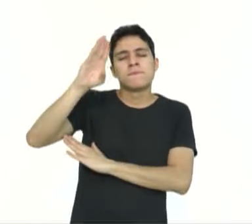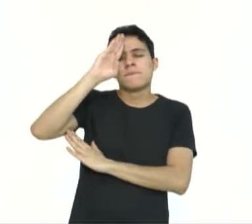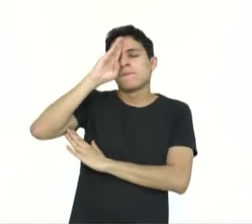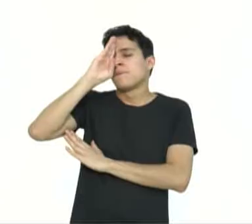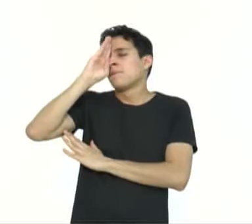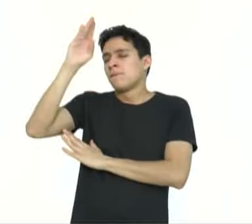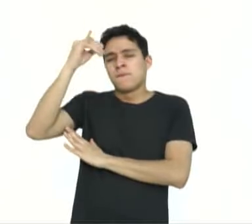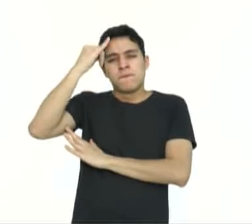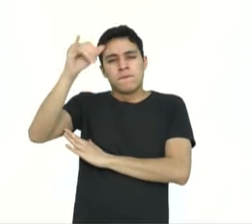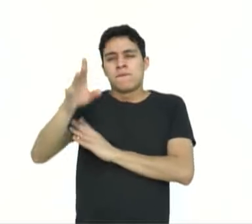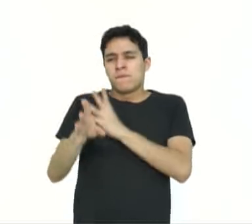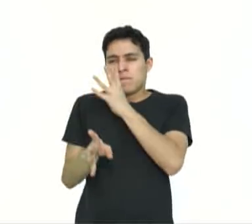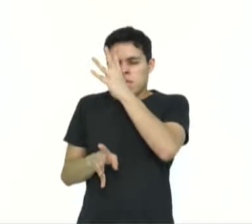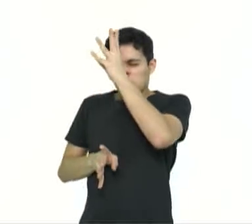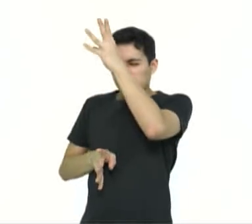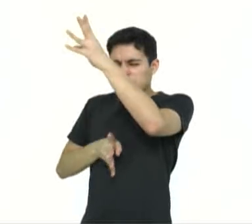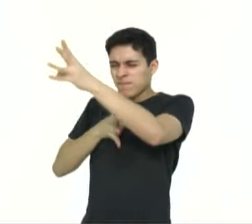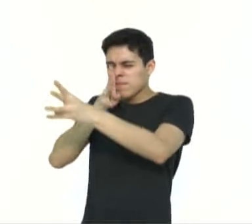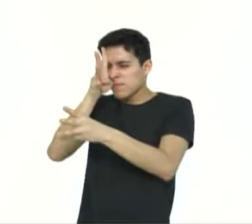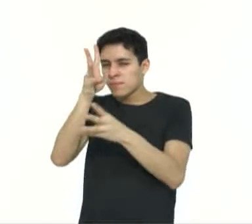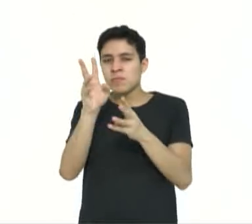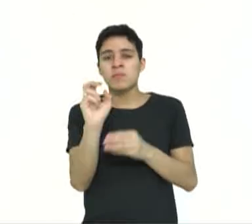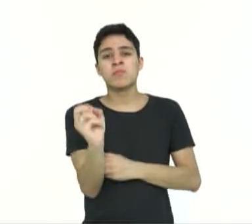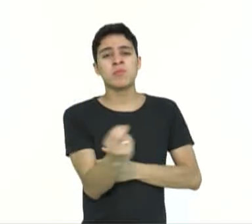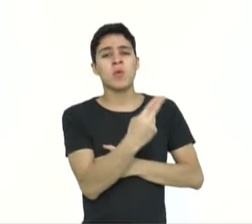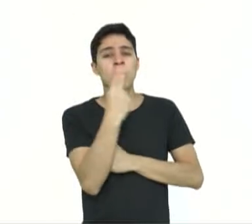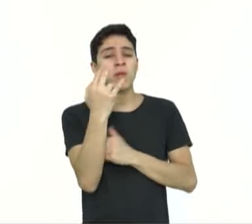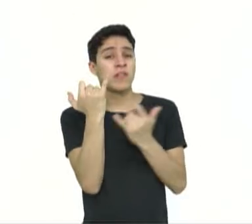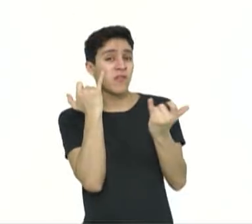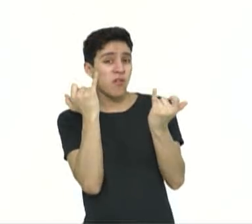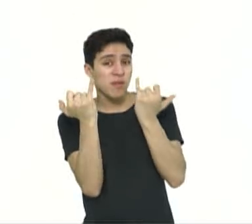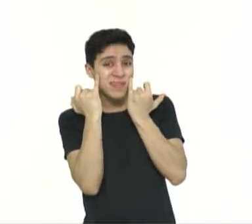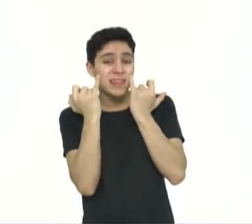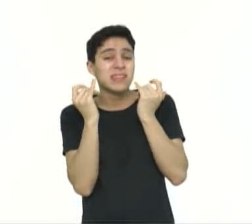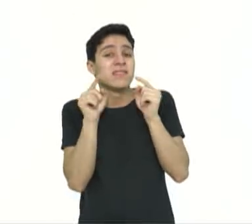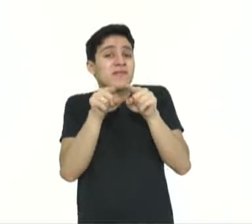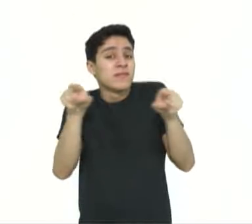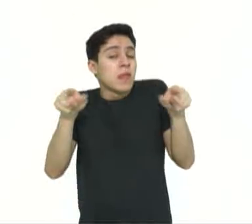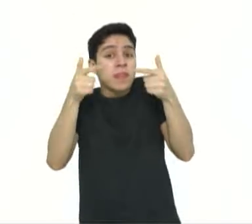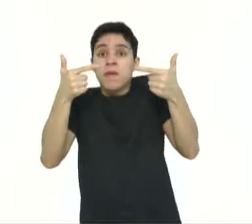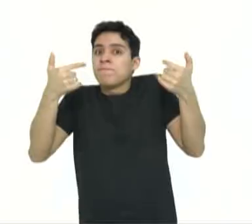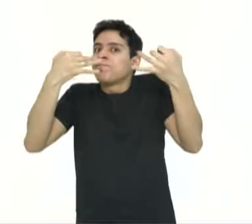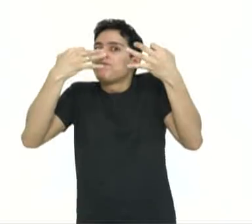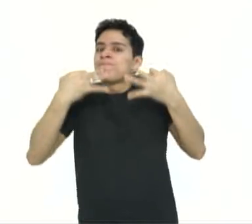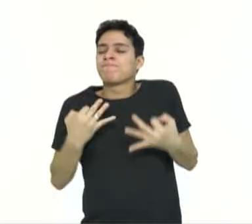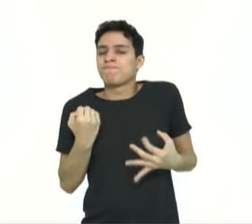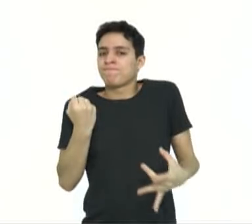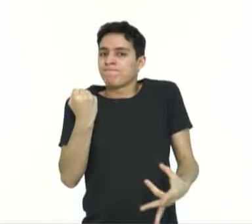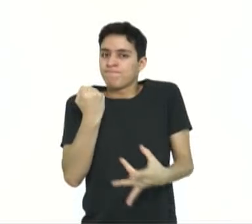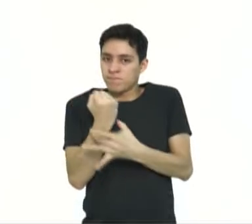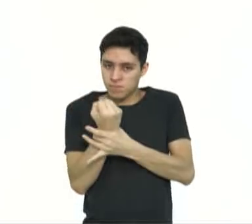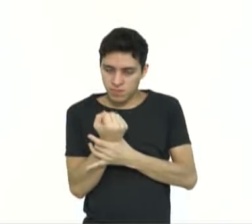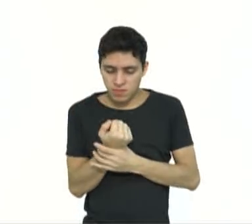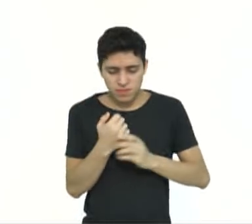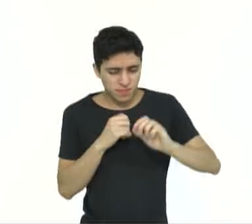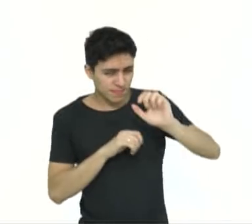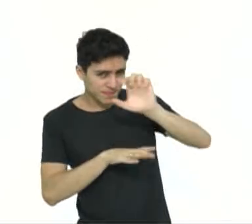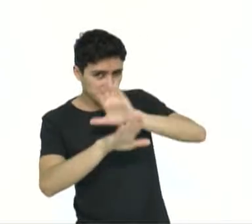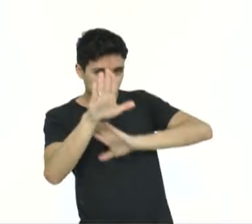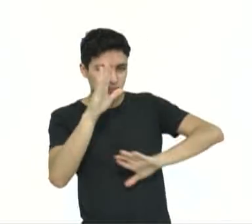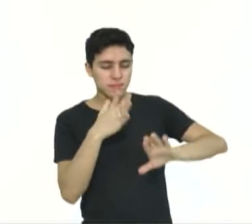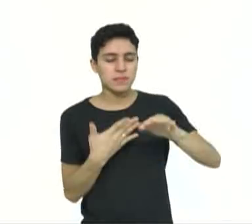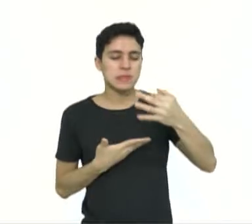evite acusações ou informações das quais não tem certeza. Cautela e